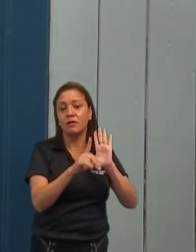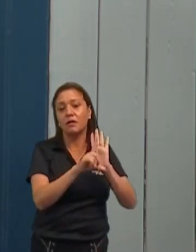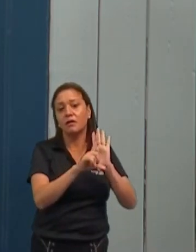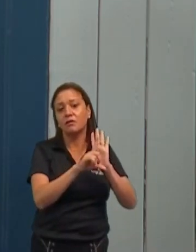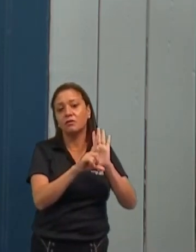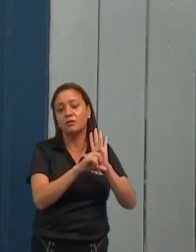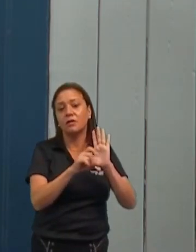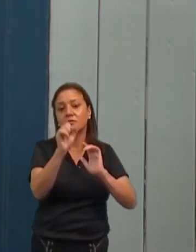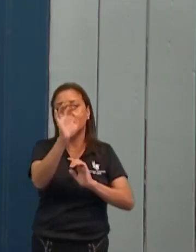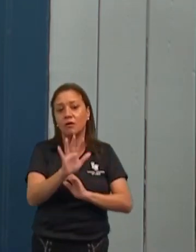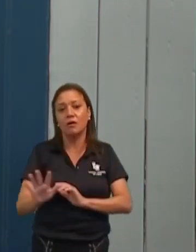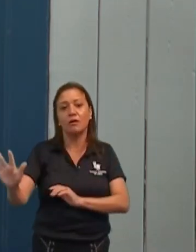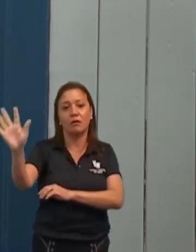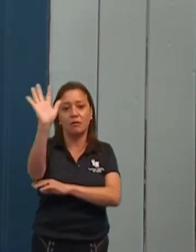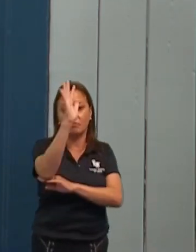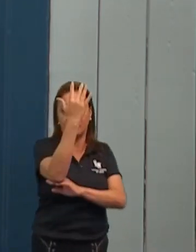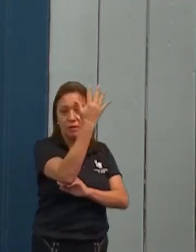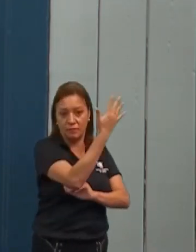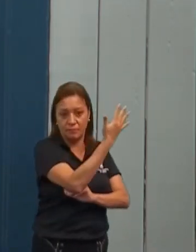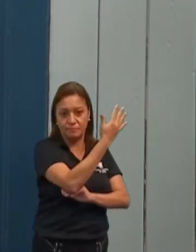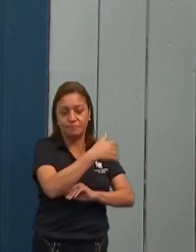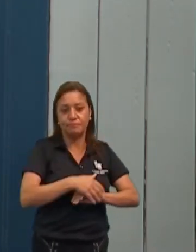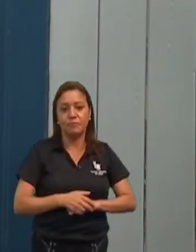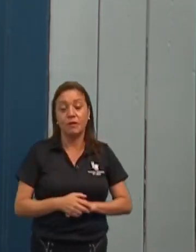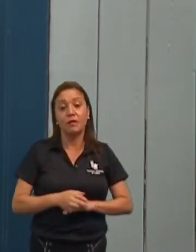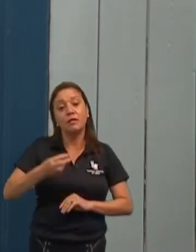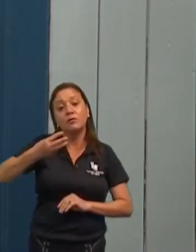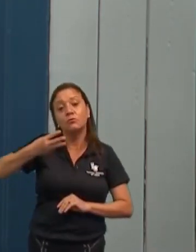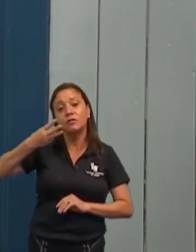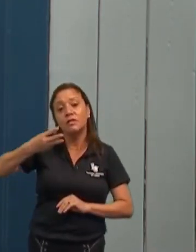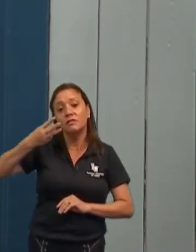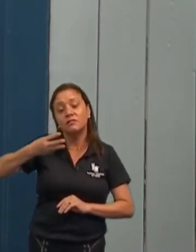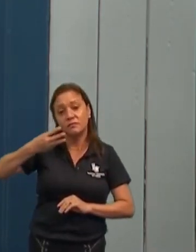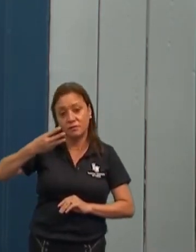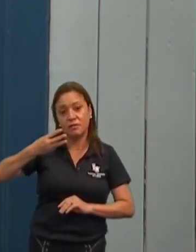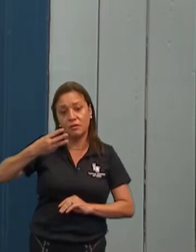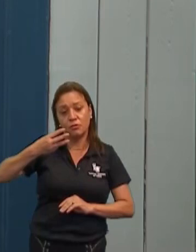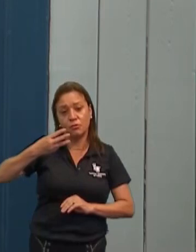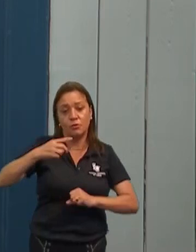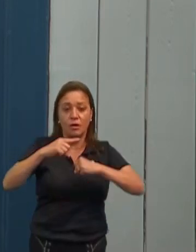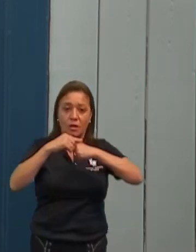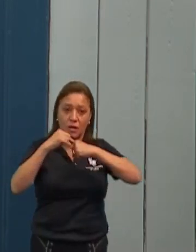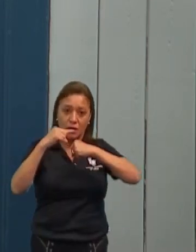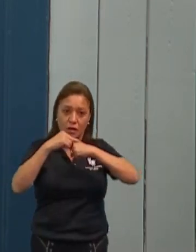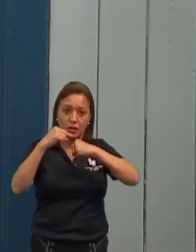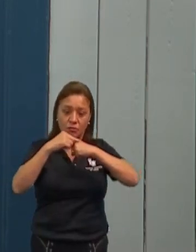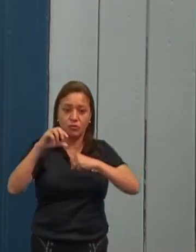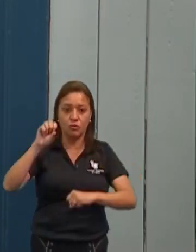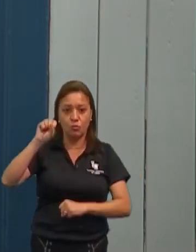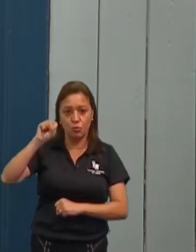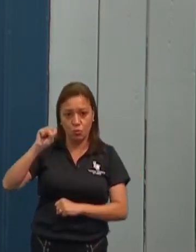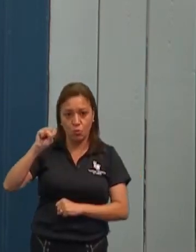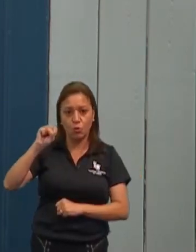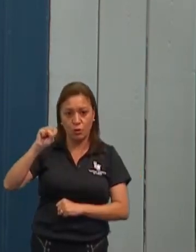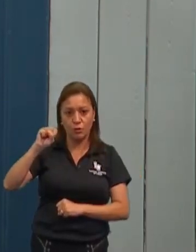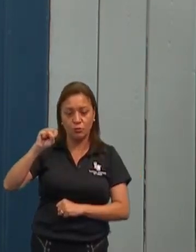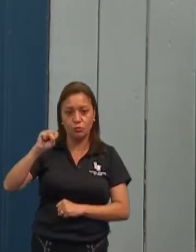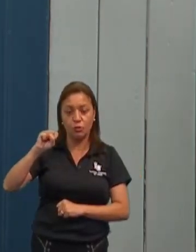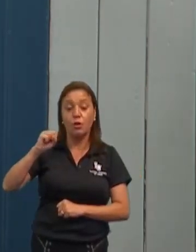legislação ambiental. No artigo 3º, que é o artigo 8 da Lei